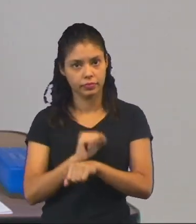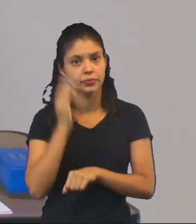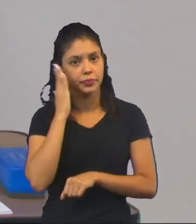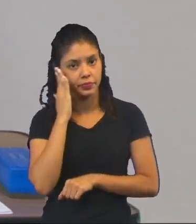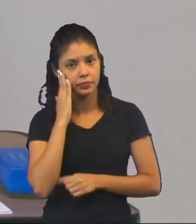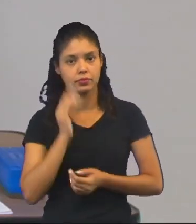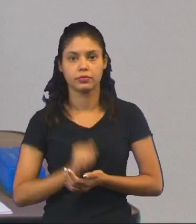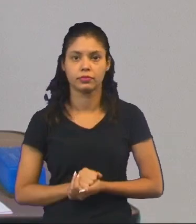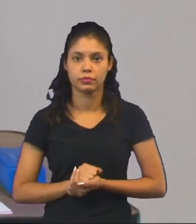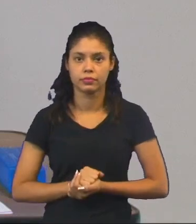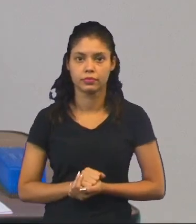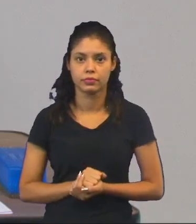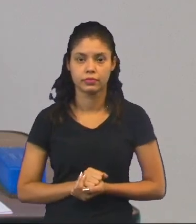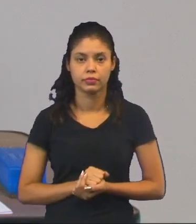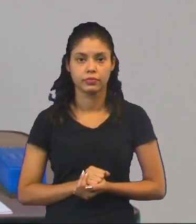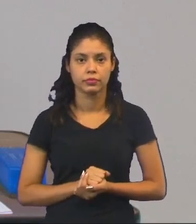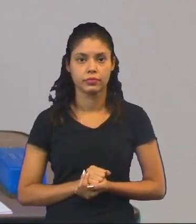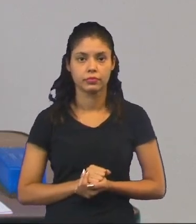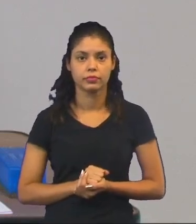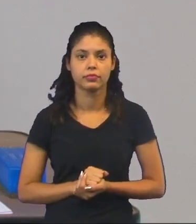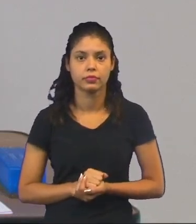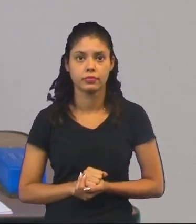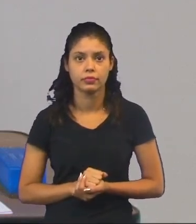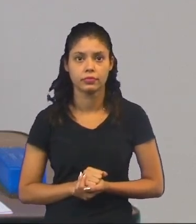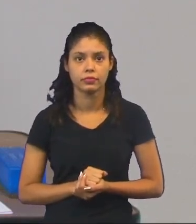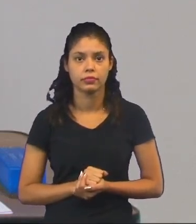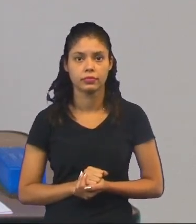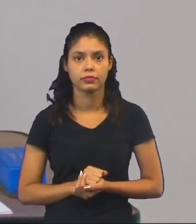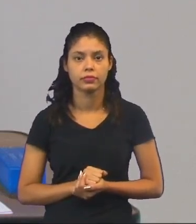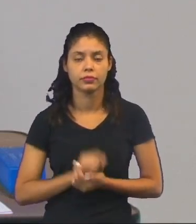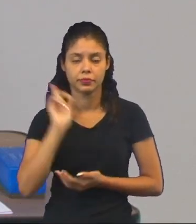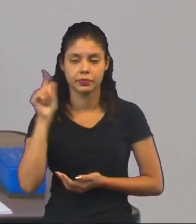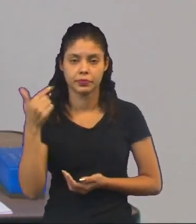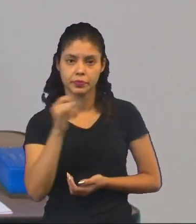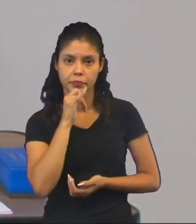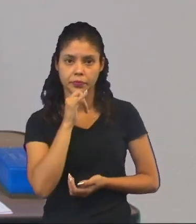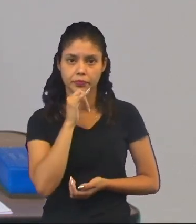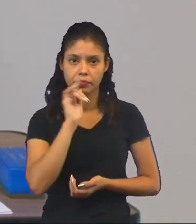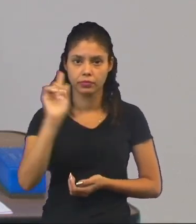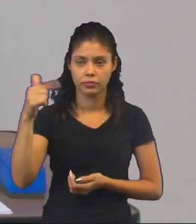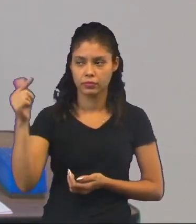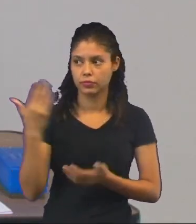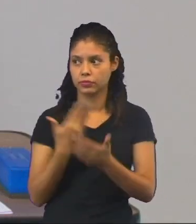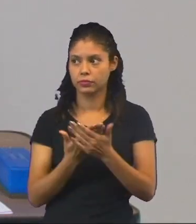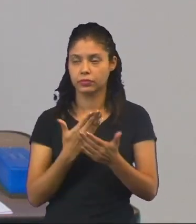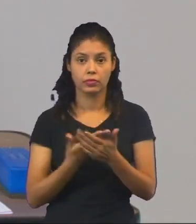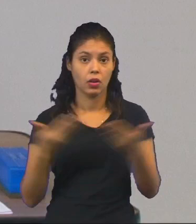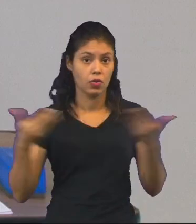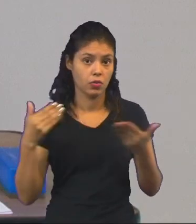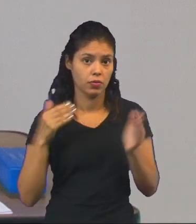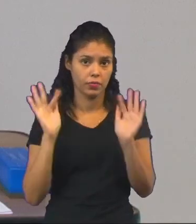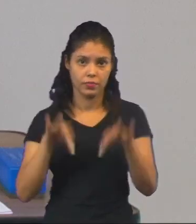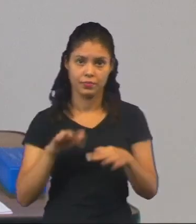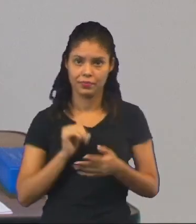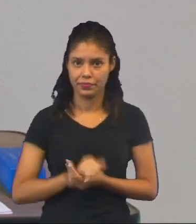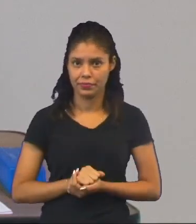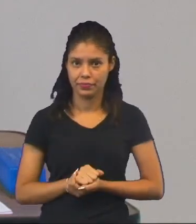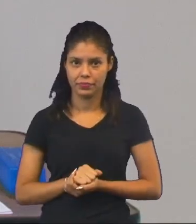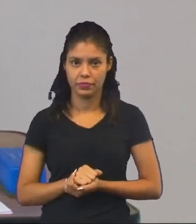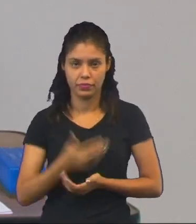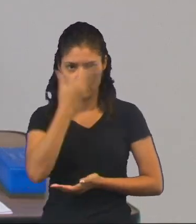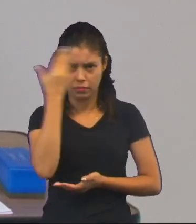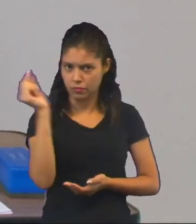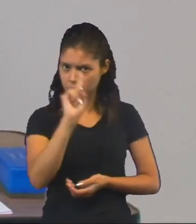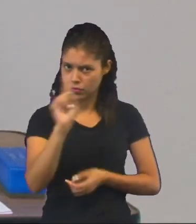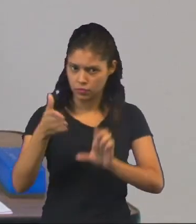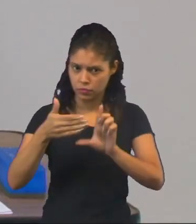tenha compreendido, tá? Eu vou ver alguns outros exemplos com vocês nas próximas aulas, mas hoje eu fico por aqui. Mas